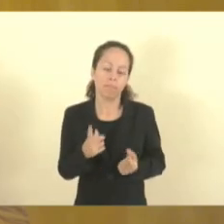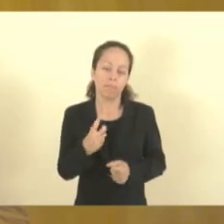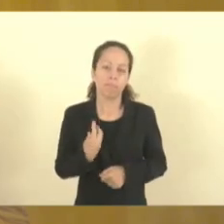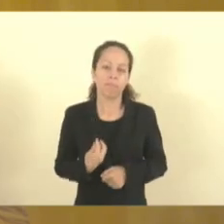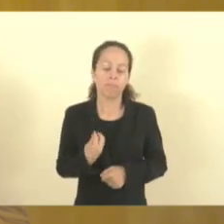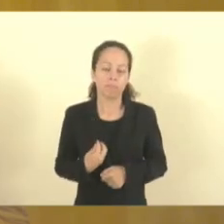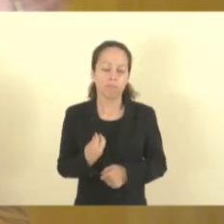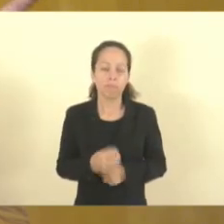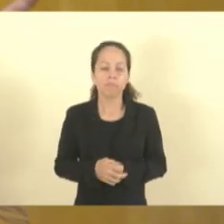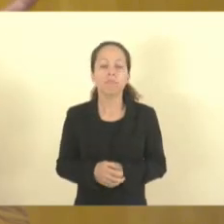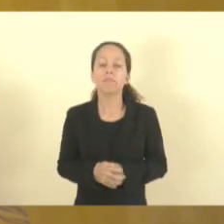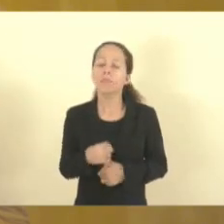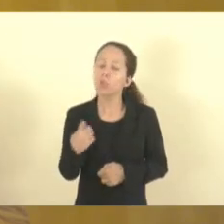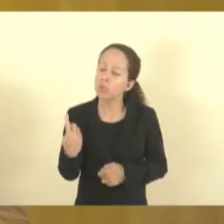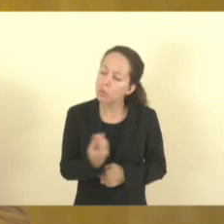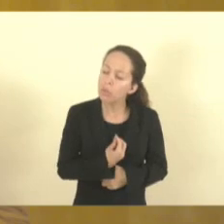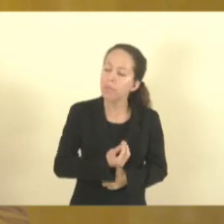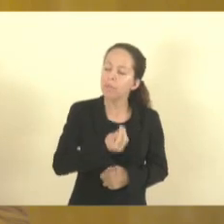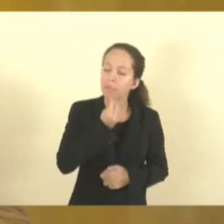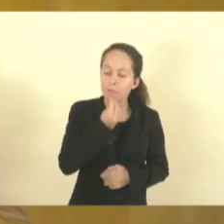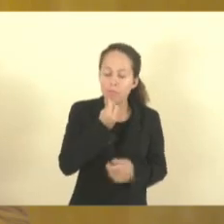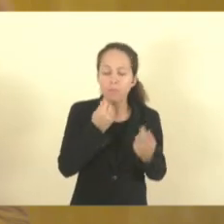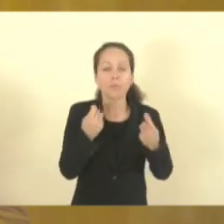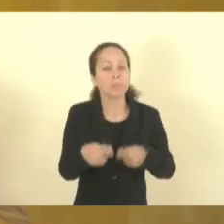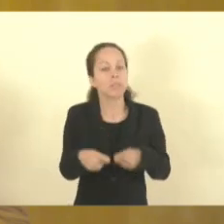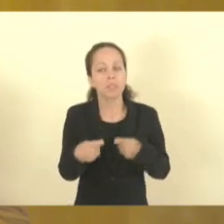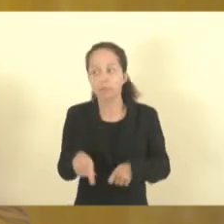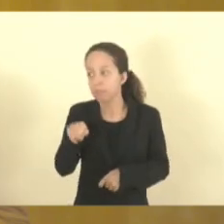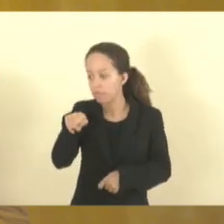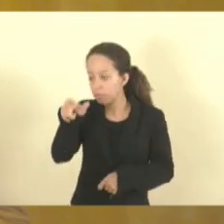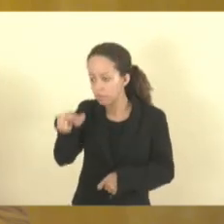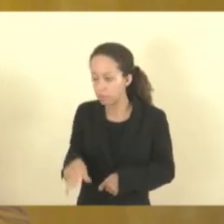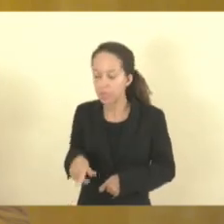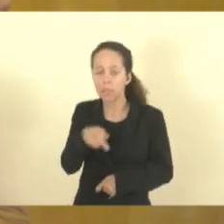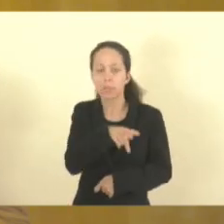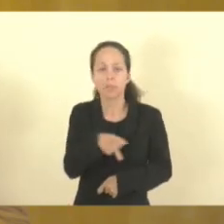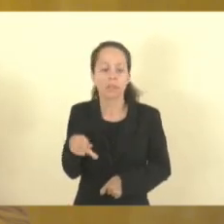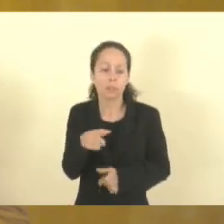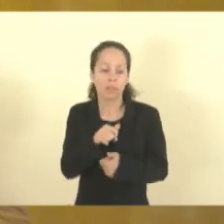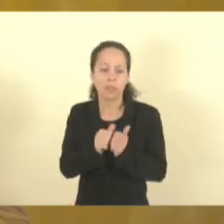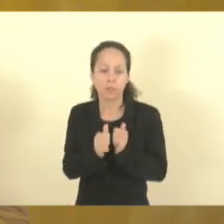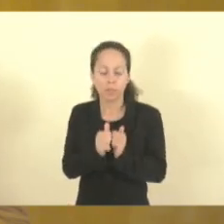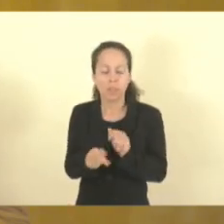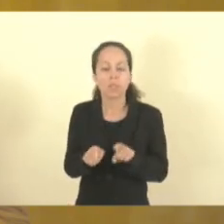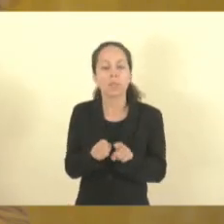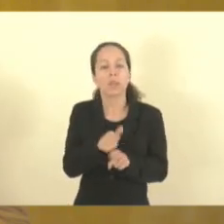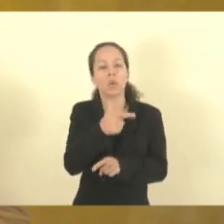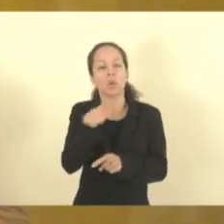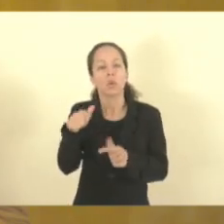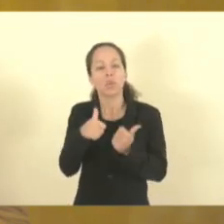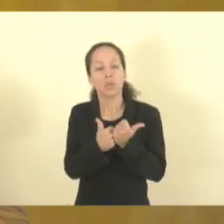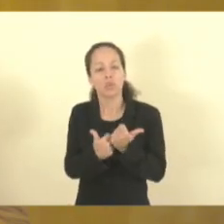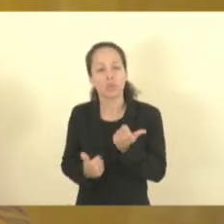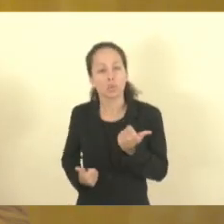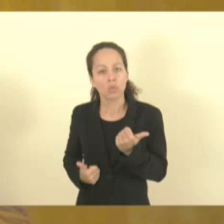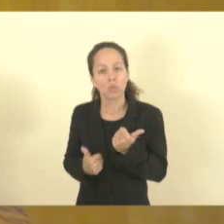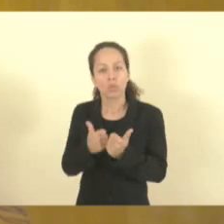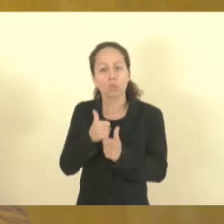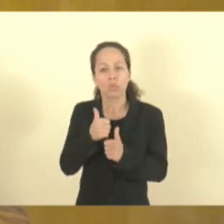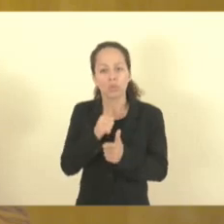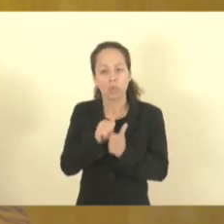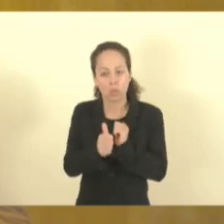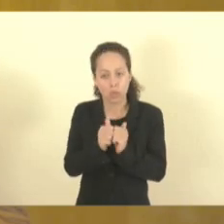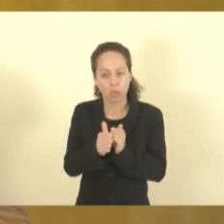e a gente precisa, Carlinho Faria, que é presidente da nossa Desportiva, e toda a diretoria que está aqui, jogadores, contar essa história